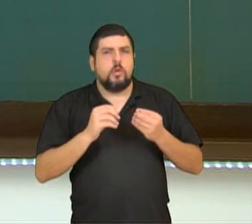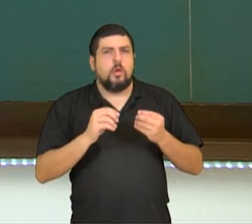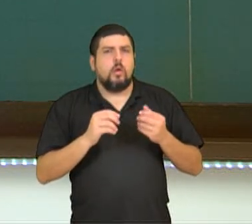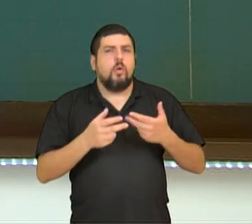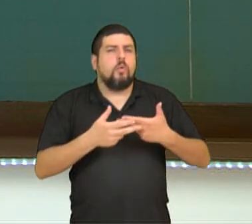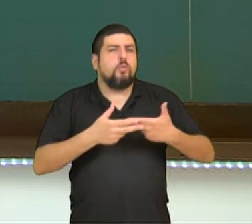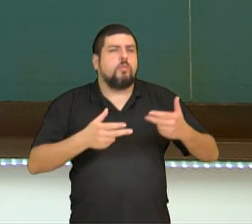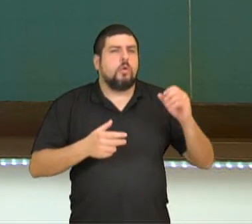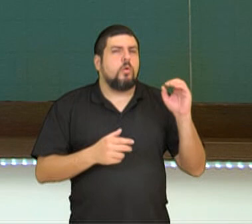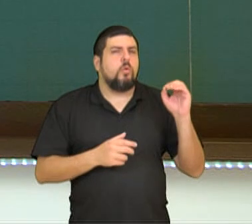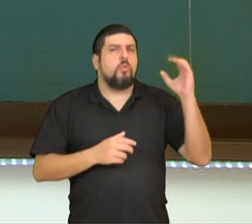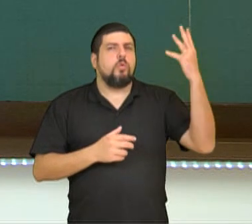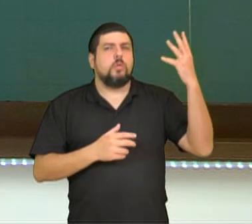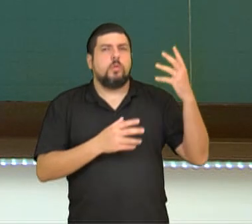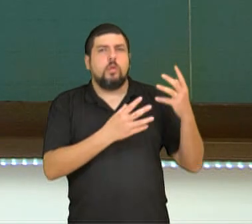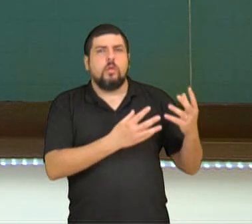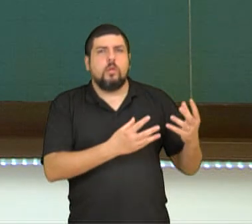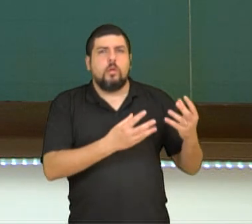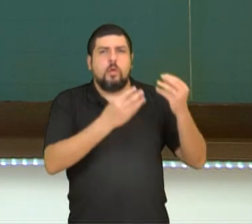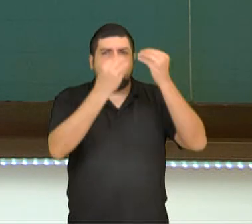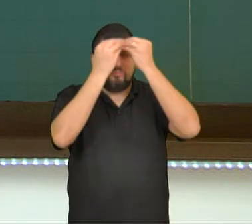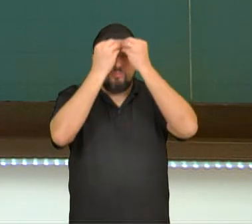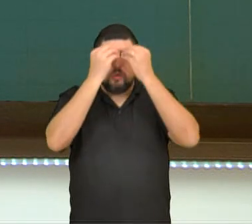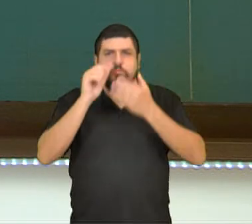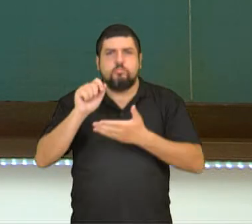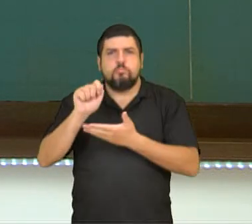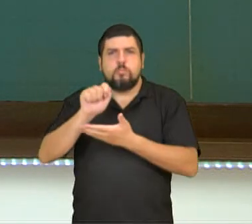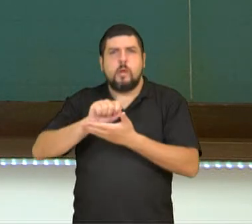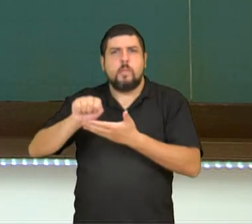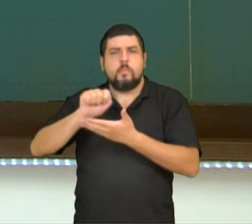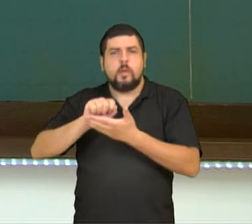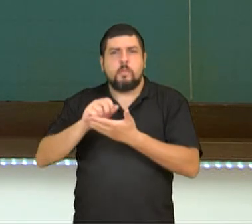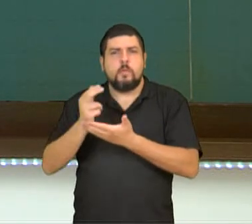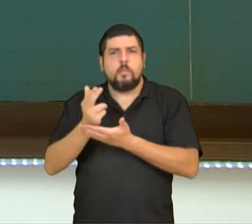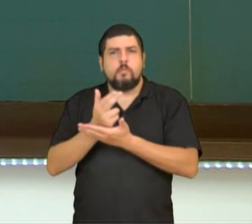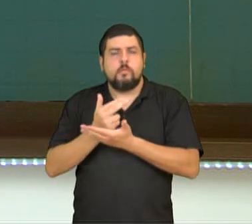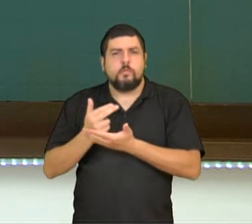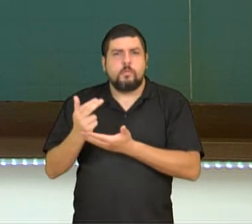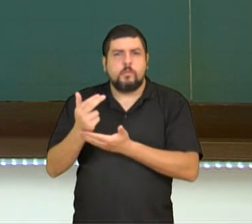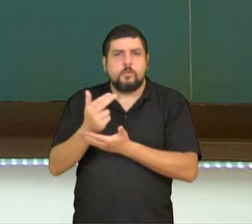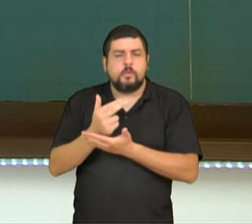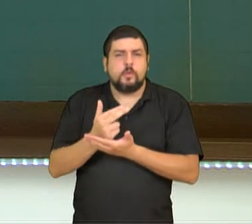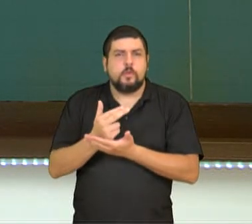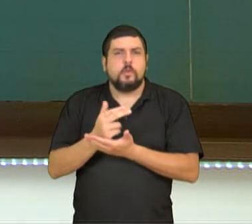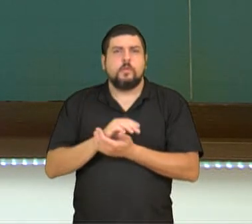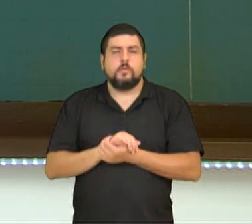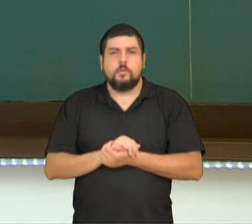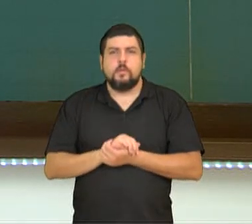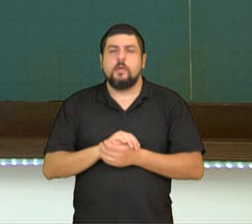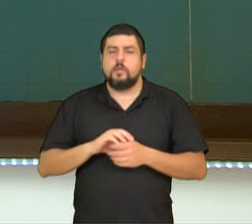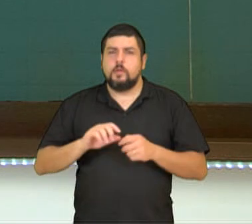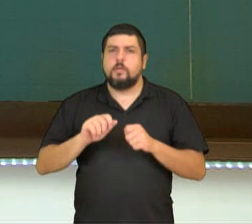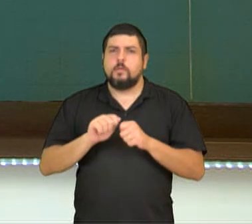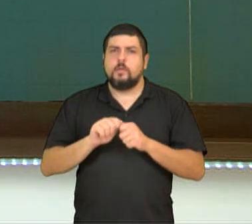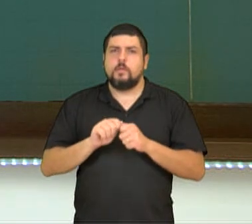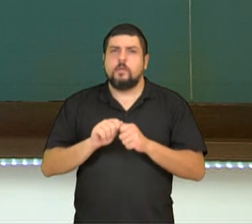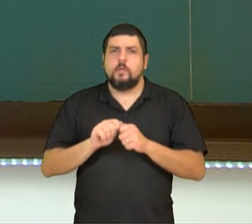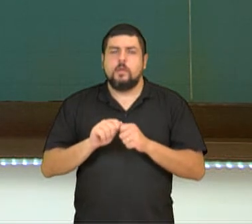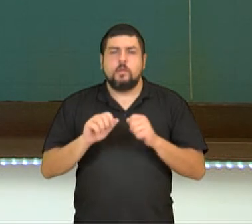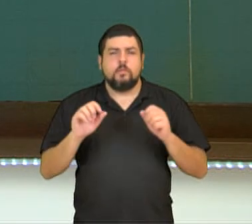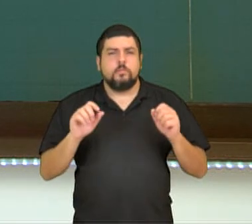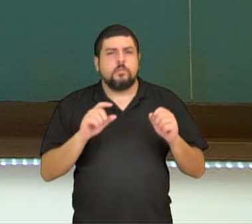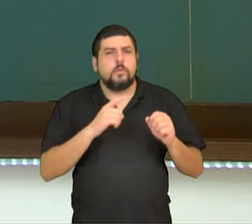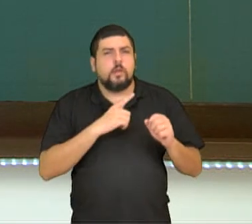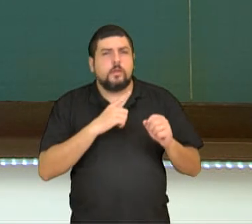do conhecimento de várias pessoas, que geralmente é divulgado nos meios de comunicação de massa, e transformar esse evento,